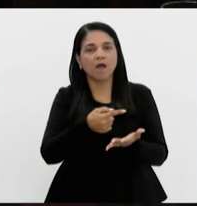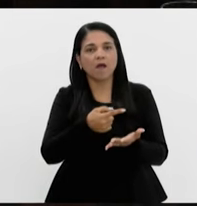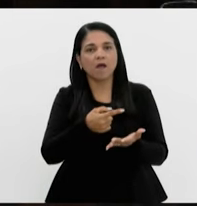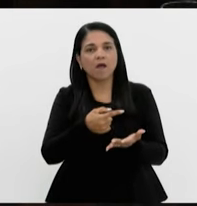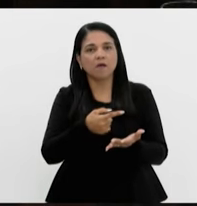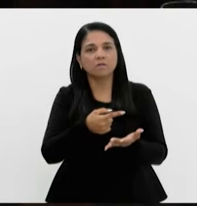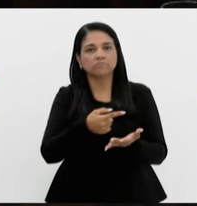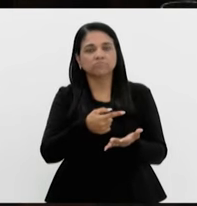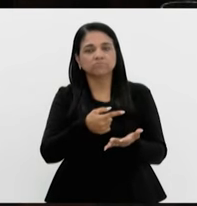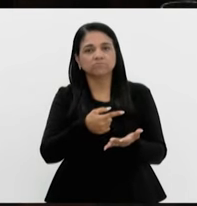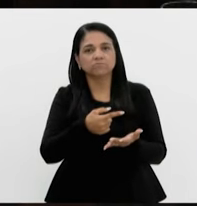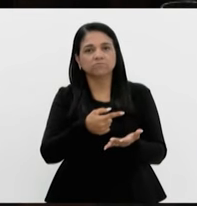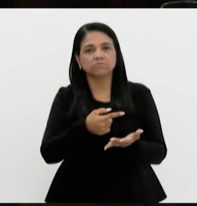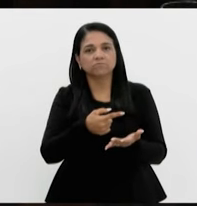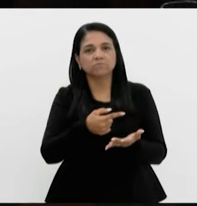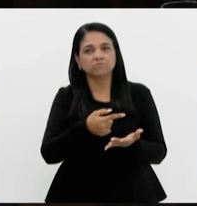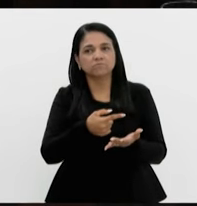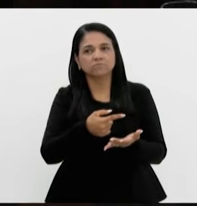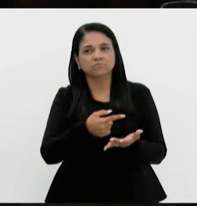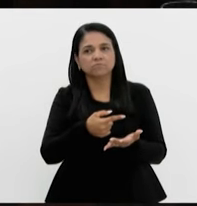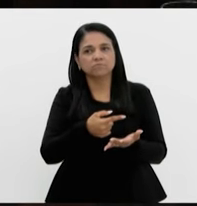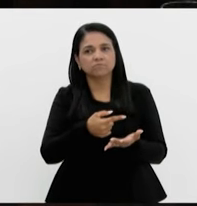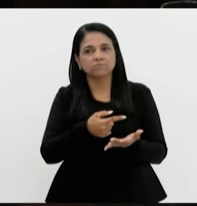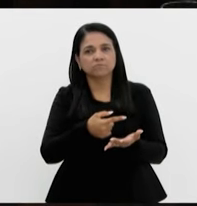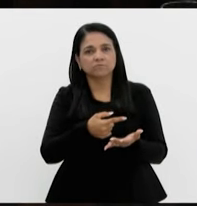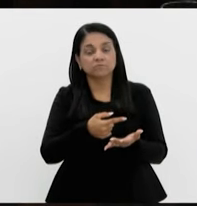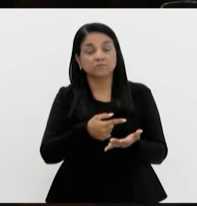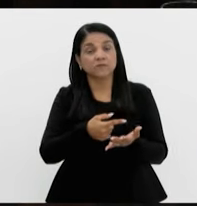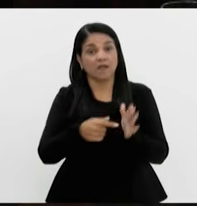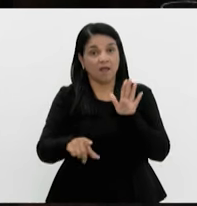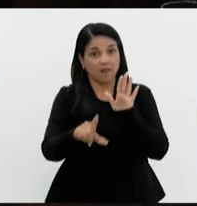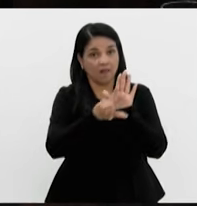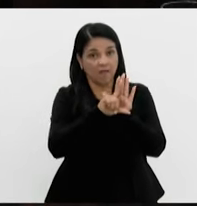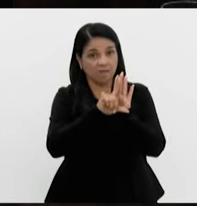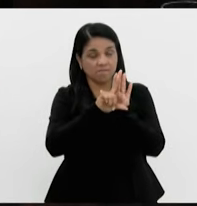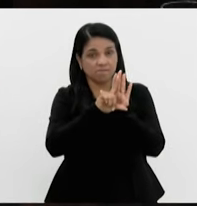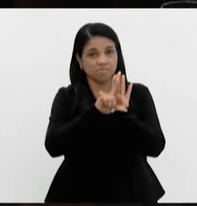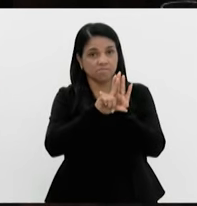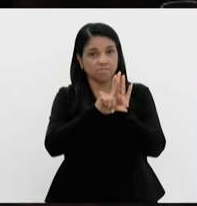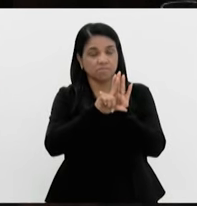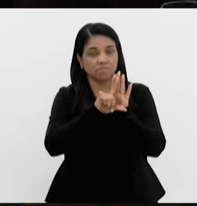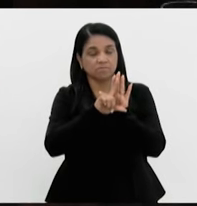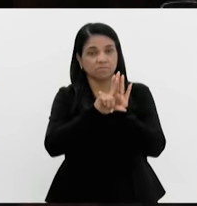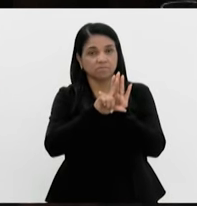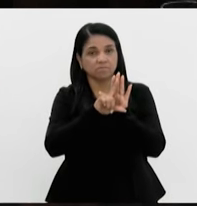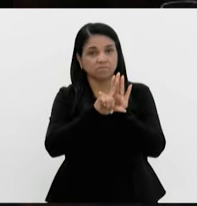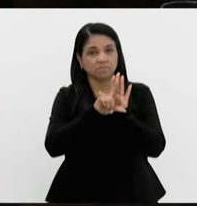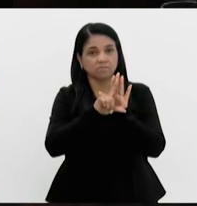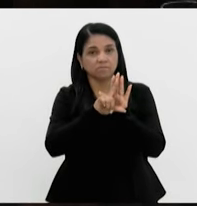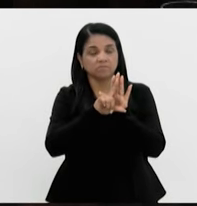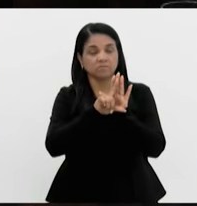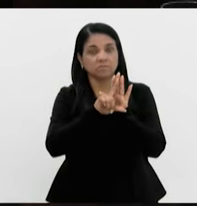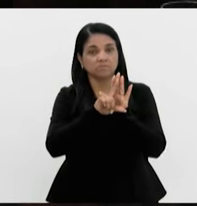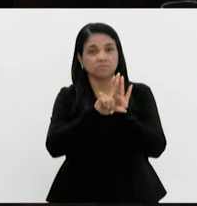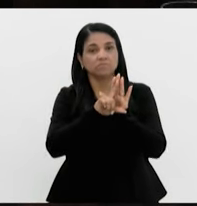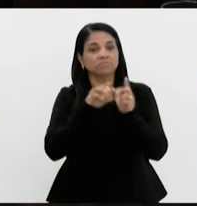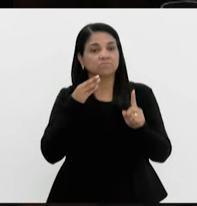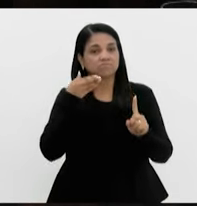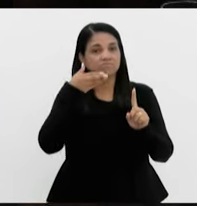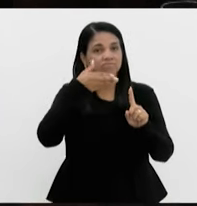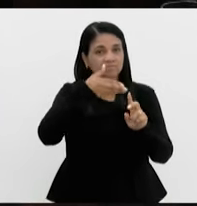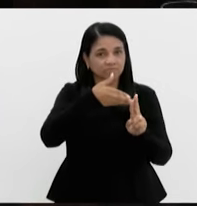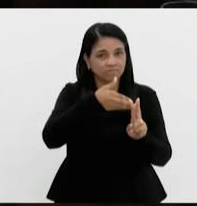a como é que é legislação relativa às dadas